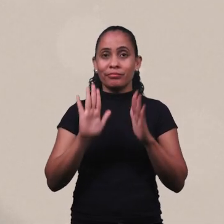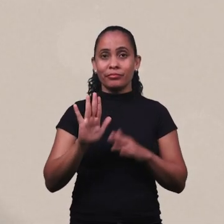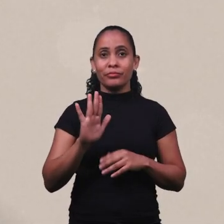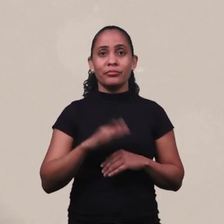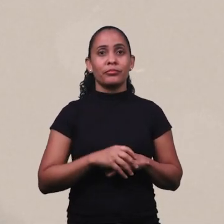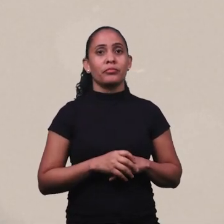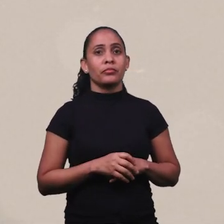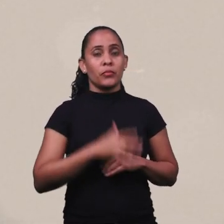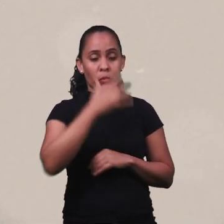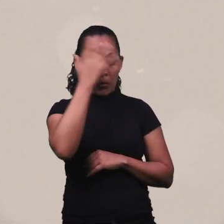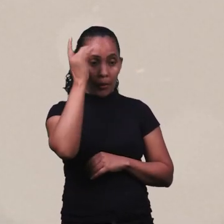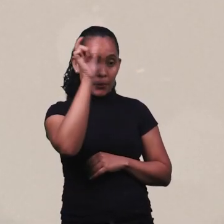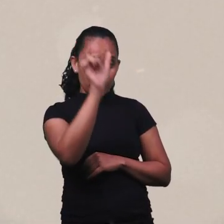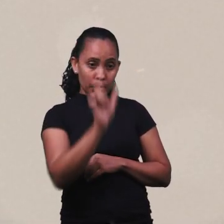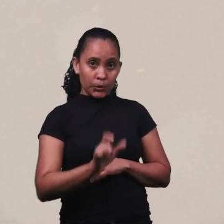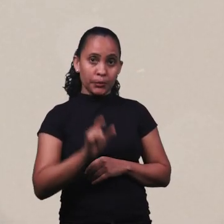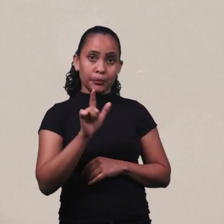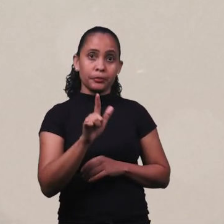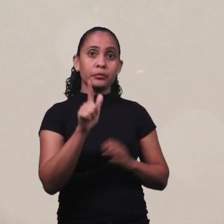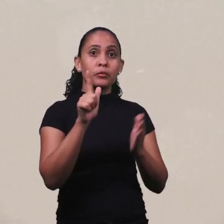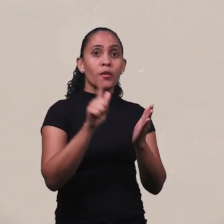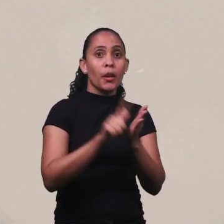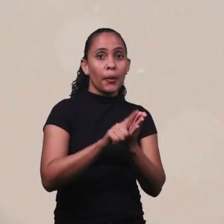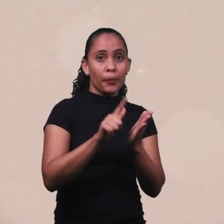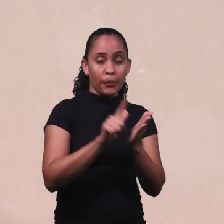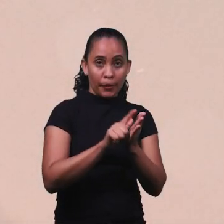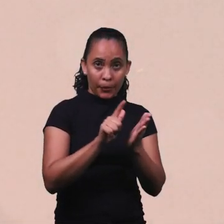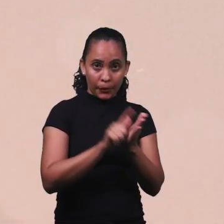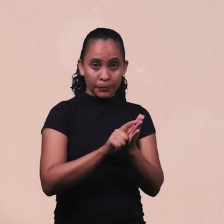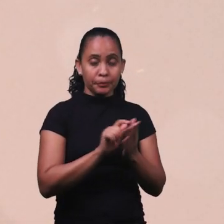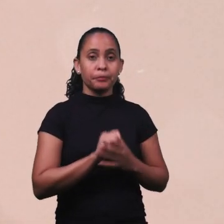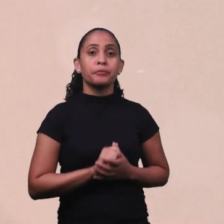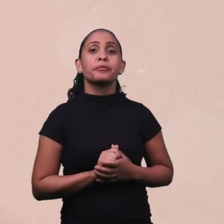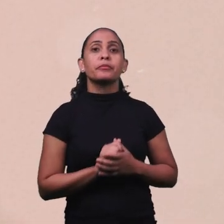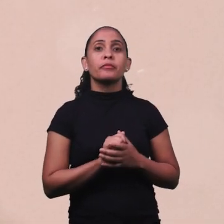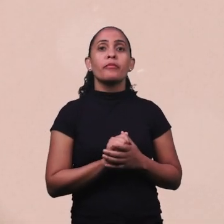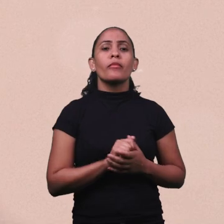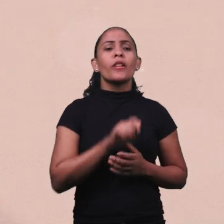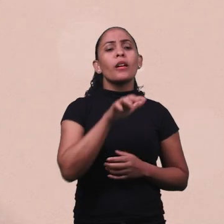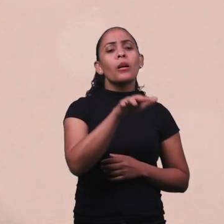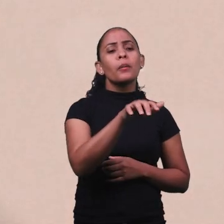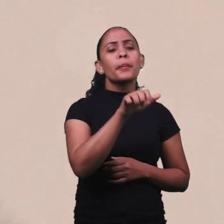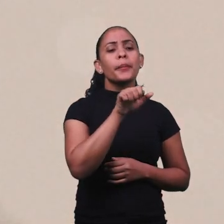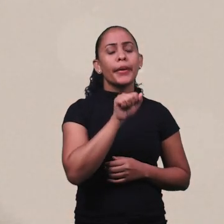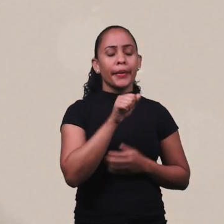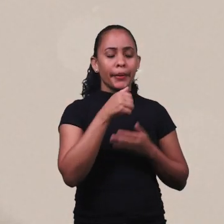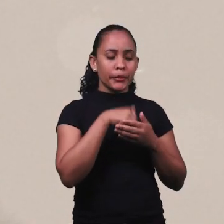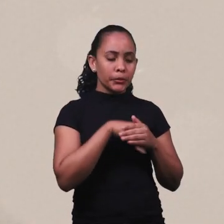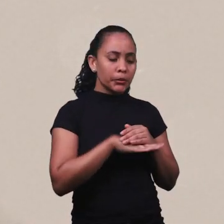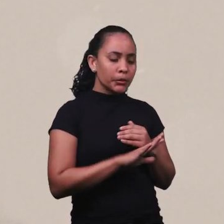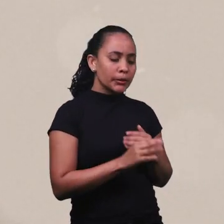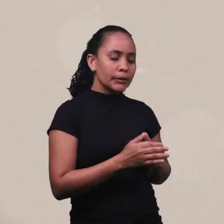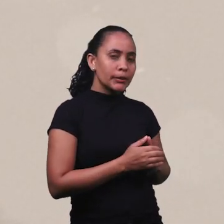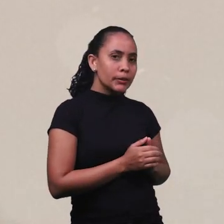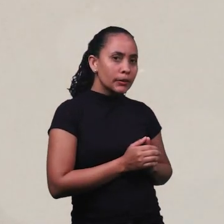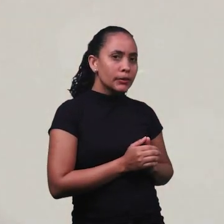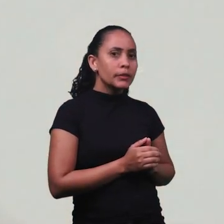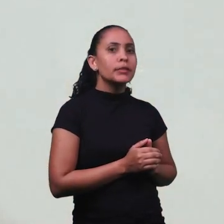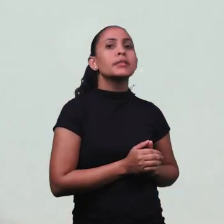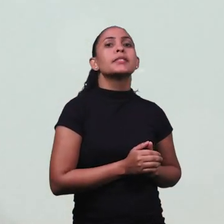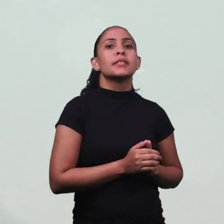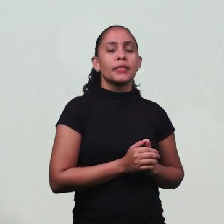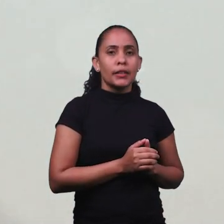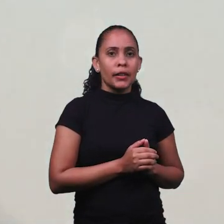alguém, naquela época, deu um panfletozinho. E eu guardei aquilo ali. E